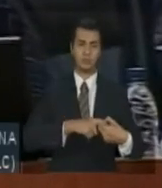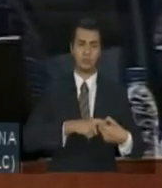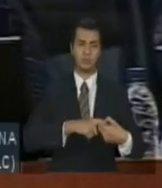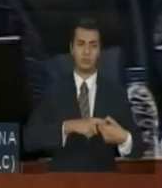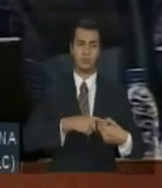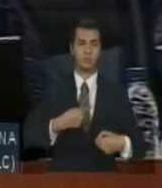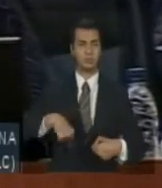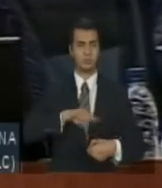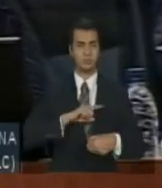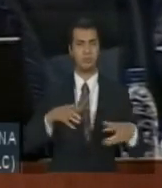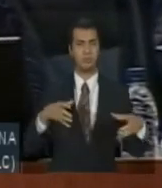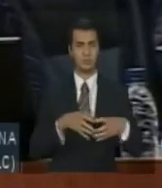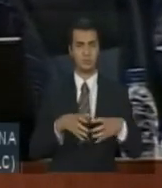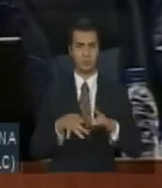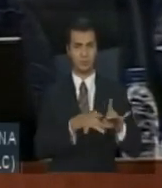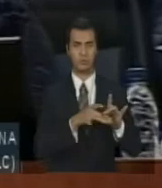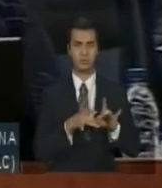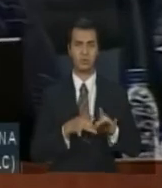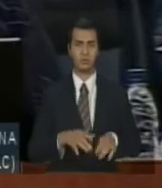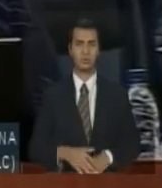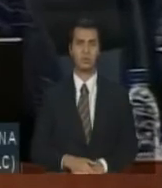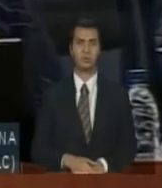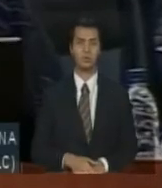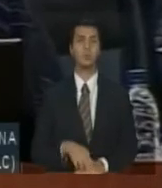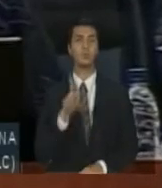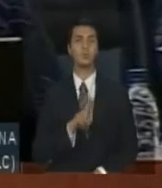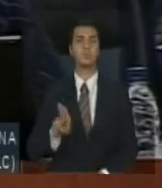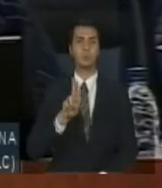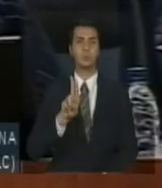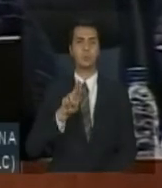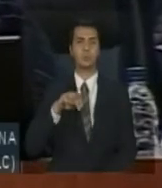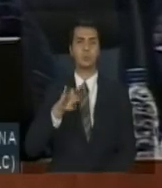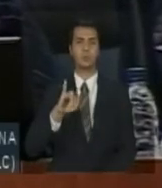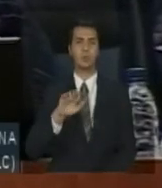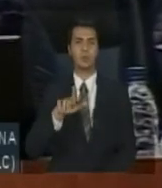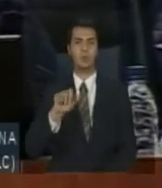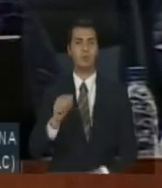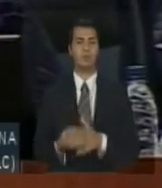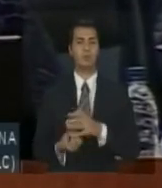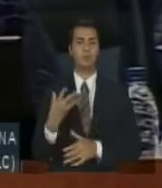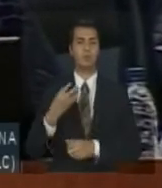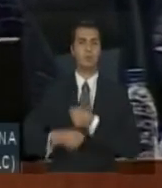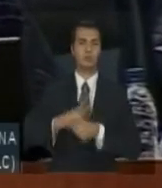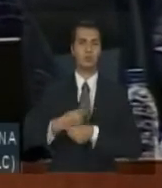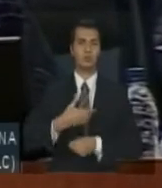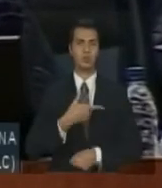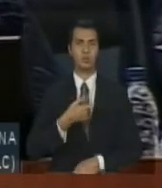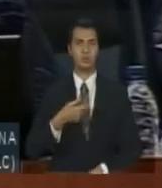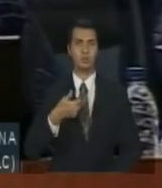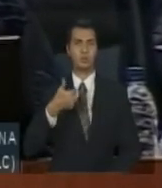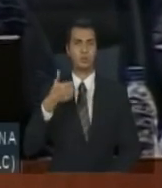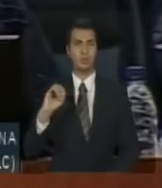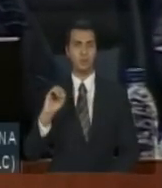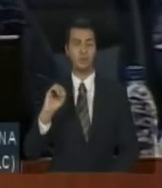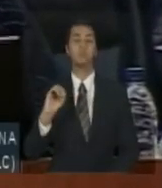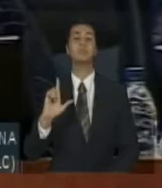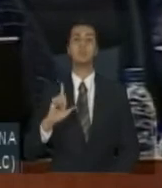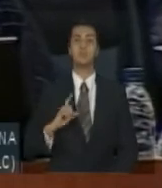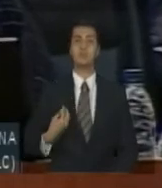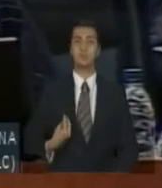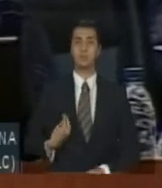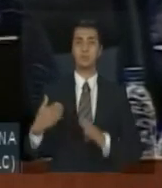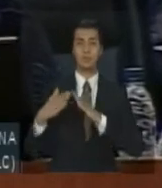nossa comunidade. A UNILA, criada em 2010, está localizada na Foz do